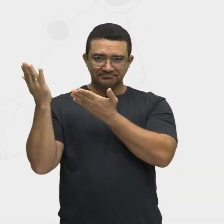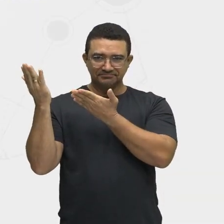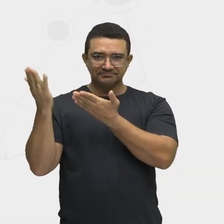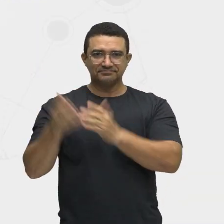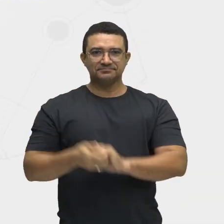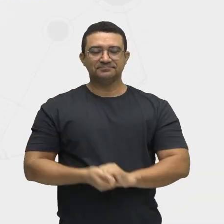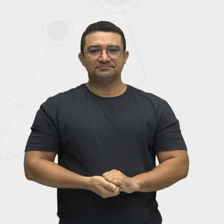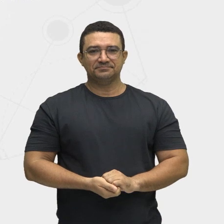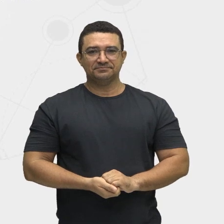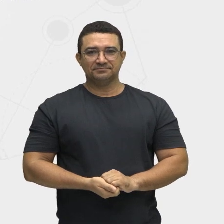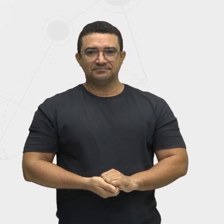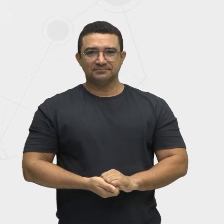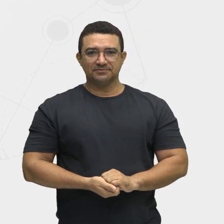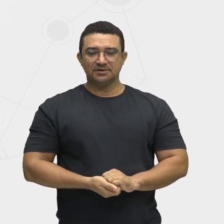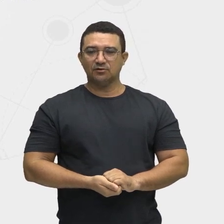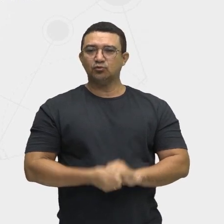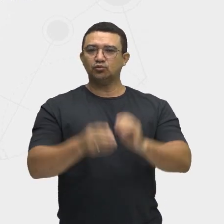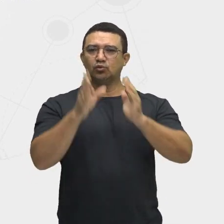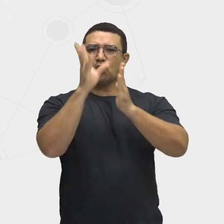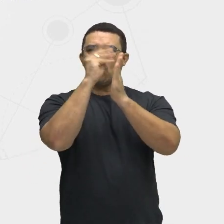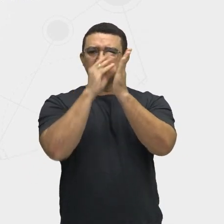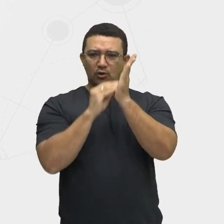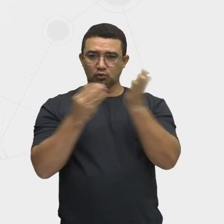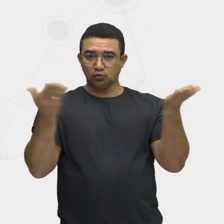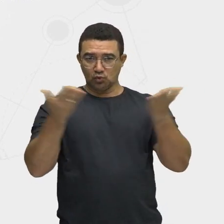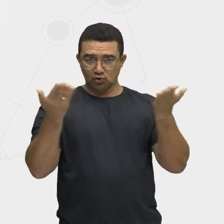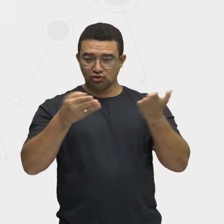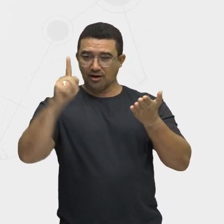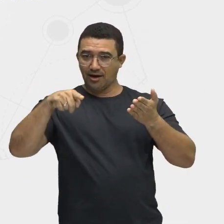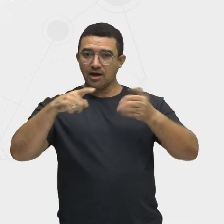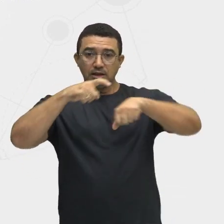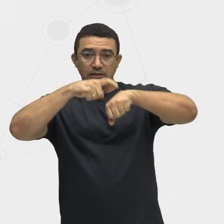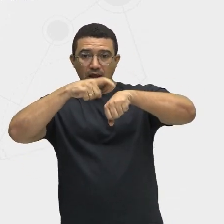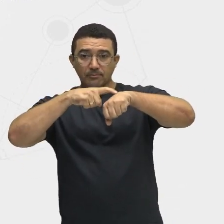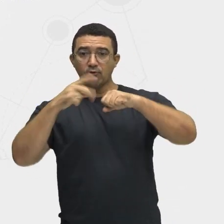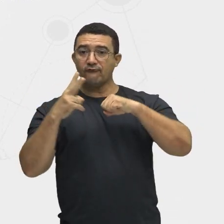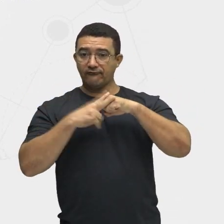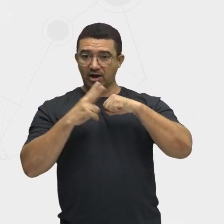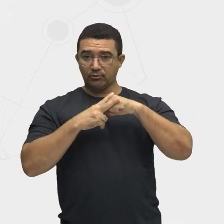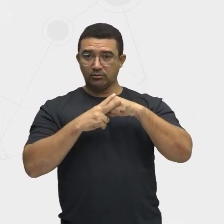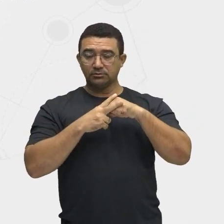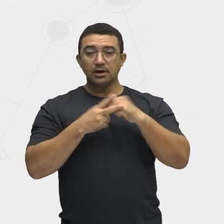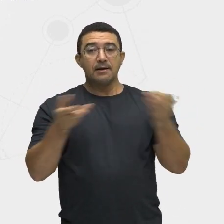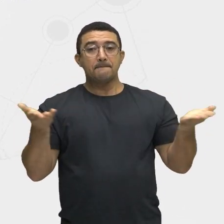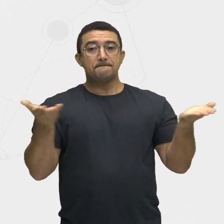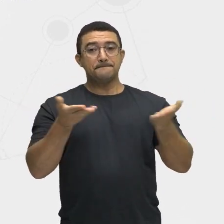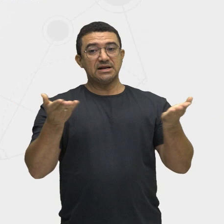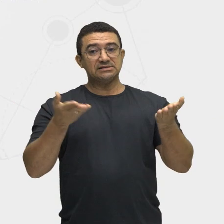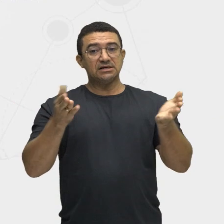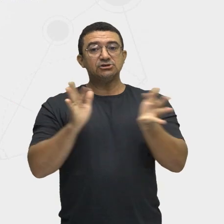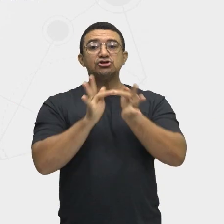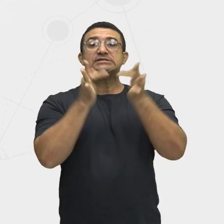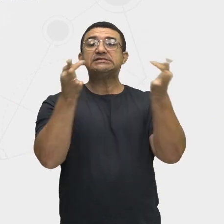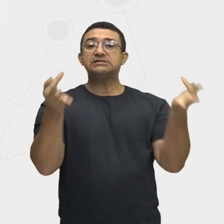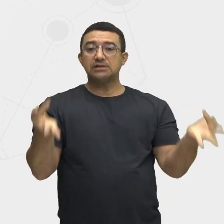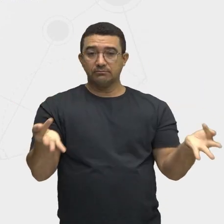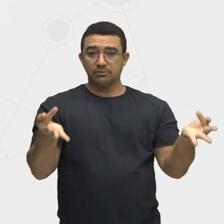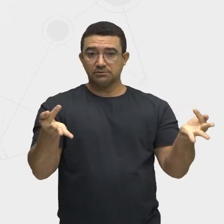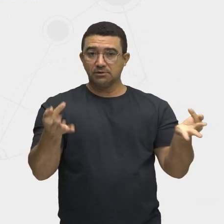gente, hoje o assunto é Simple Present, que é o presente simples, Double H Questions